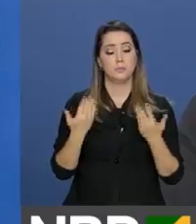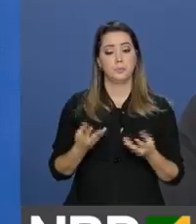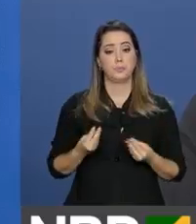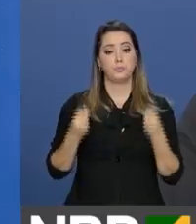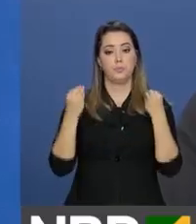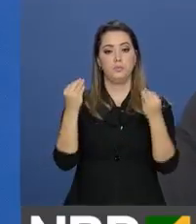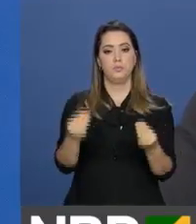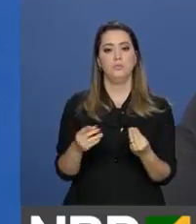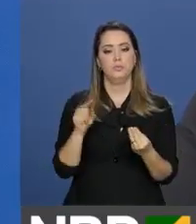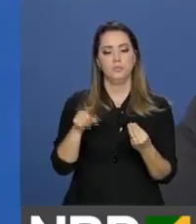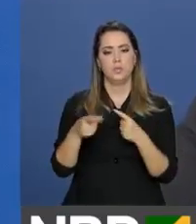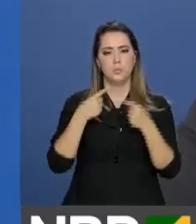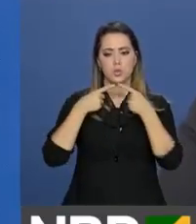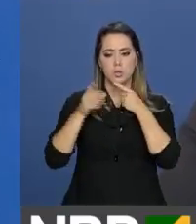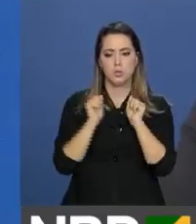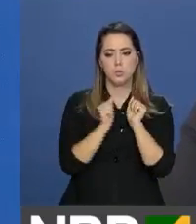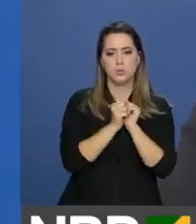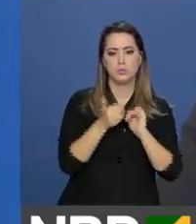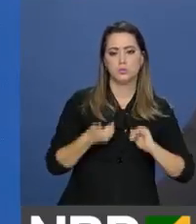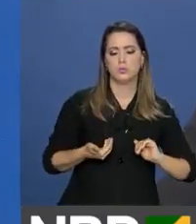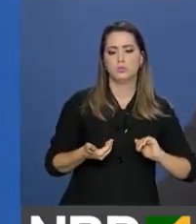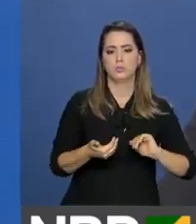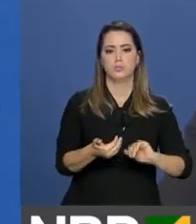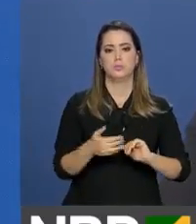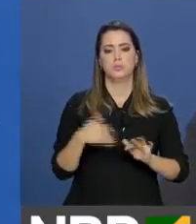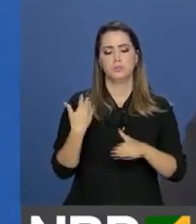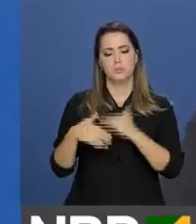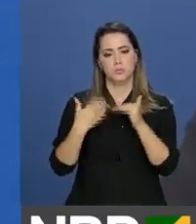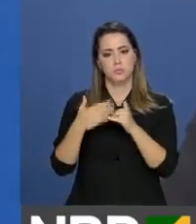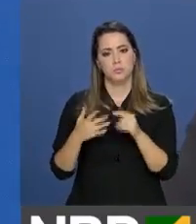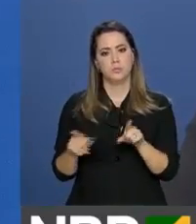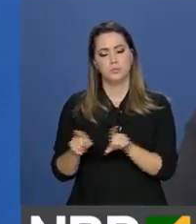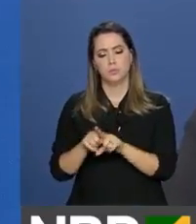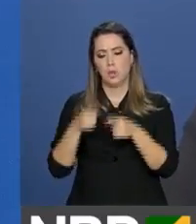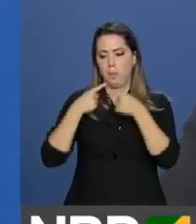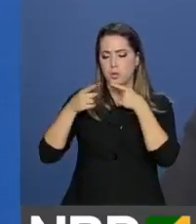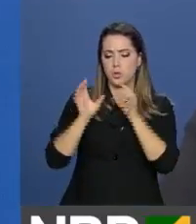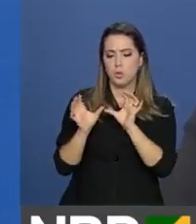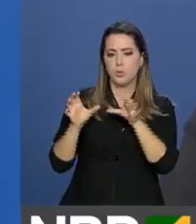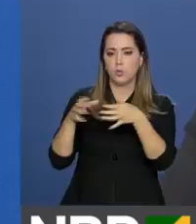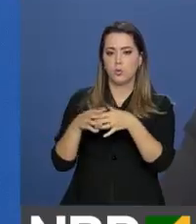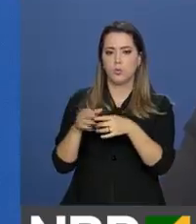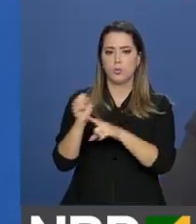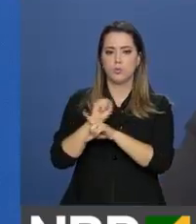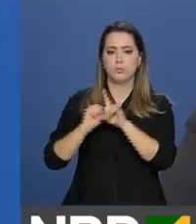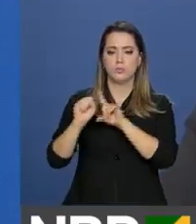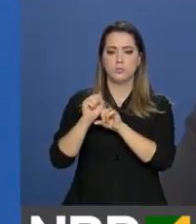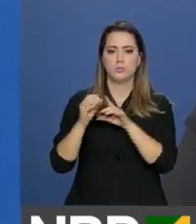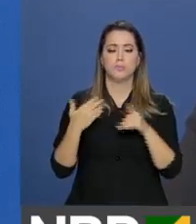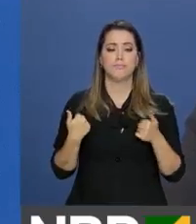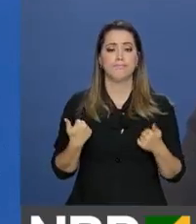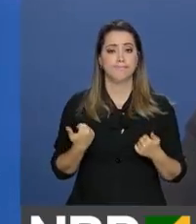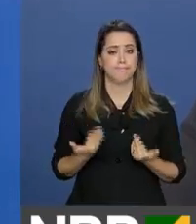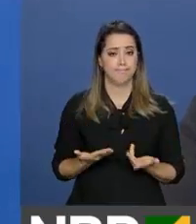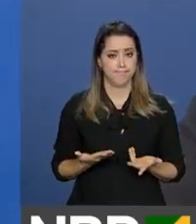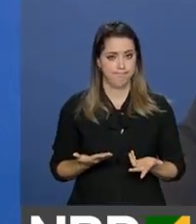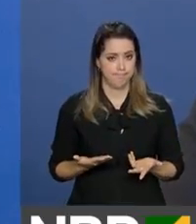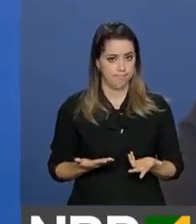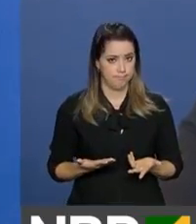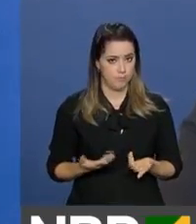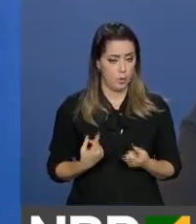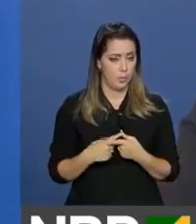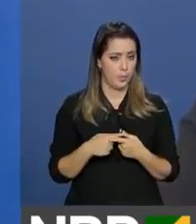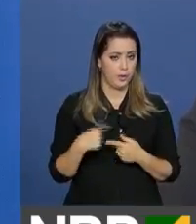Estabelecemos diálogo com o Congresso Nacional, muito produtivo, e diálogo com a sociedade. Daí